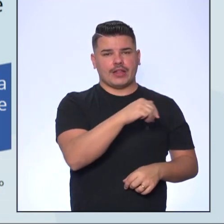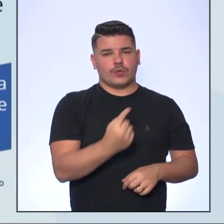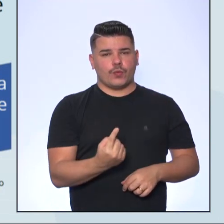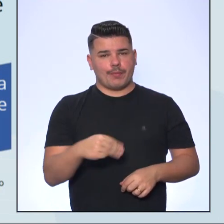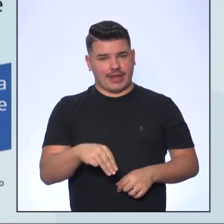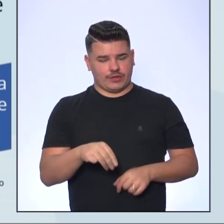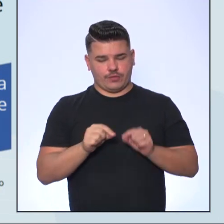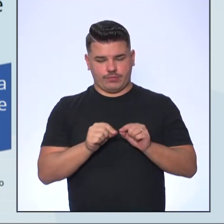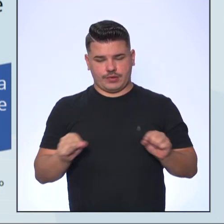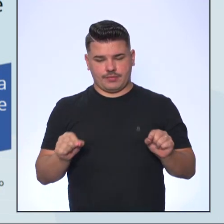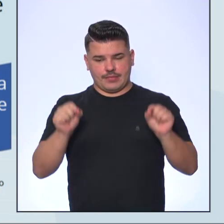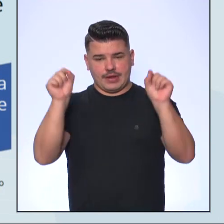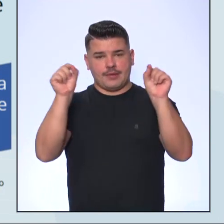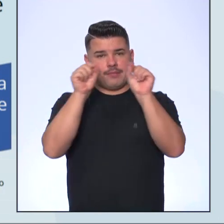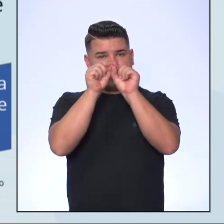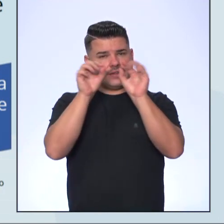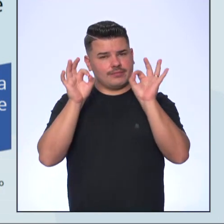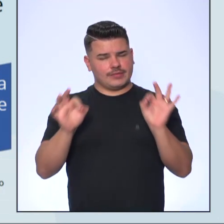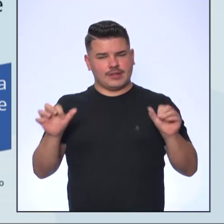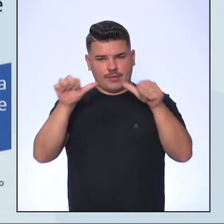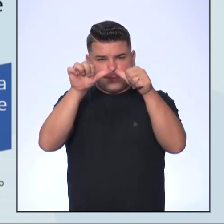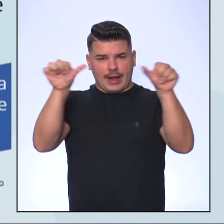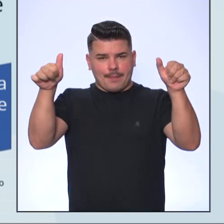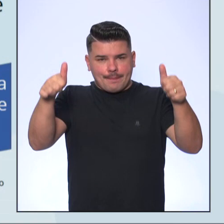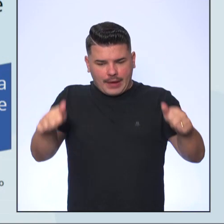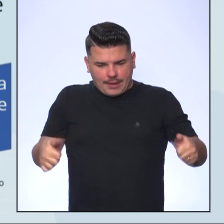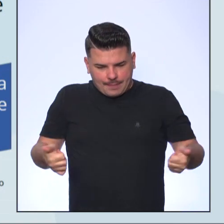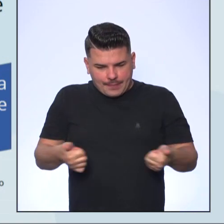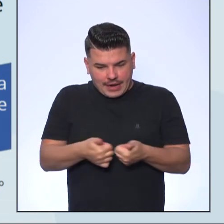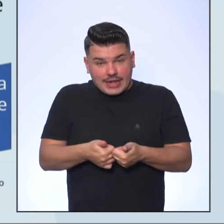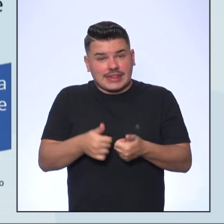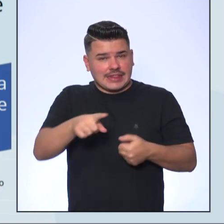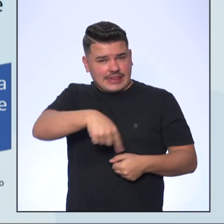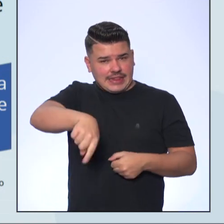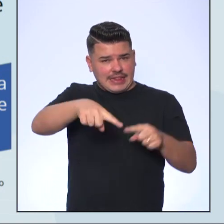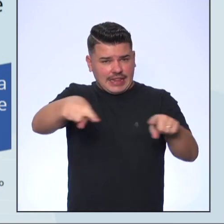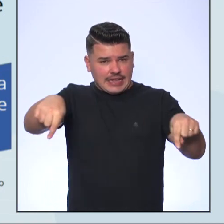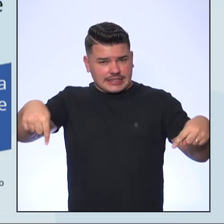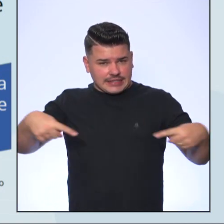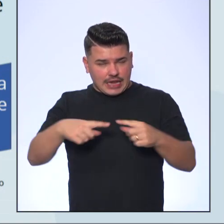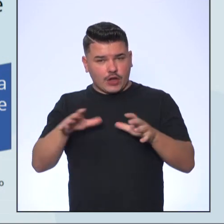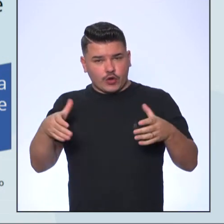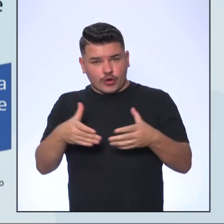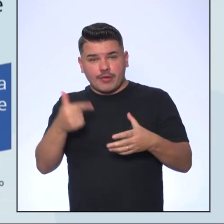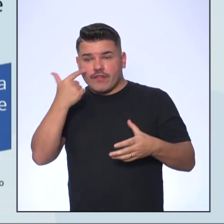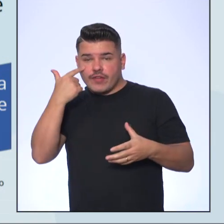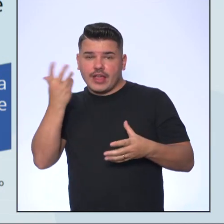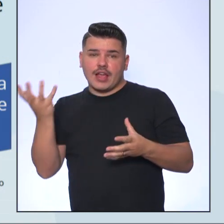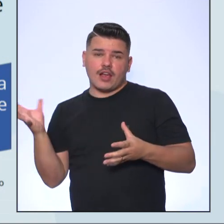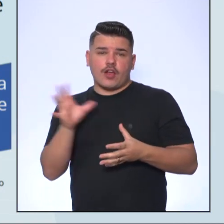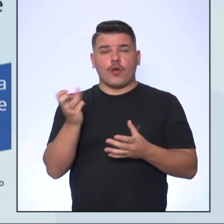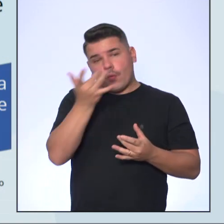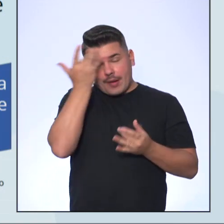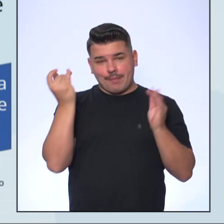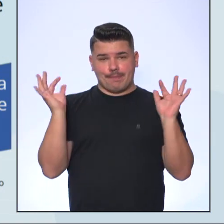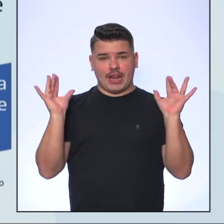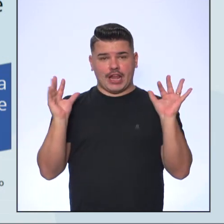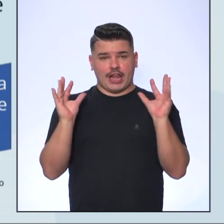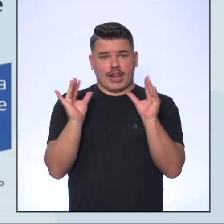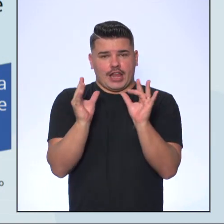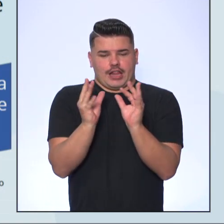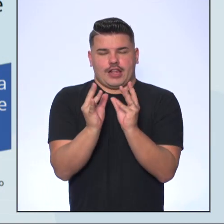área do quadrado delimitado no chão e verifique quantos alunos, né, cabem nesse